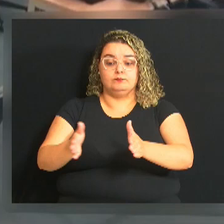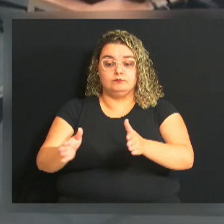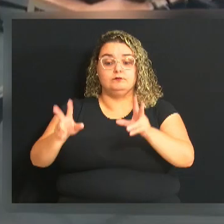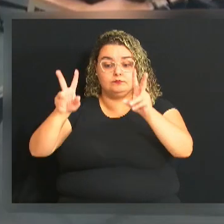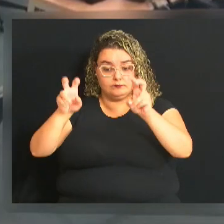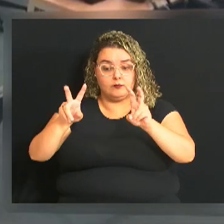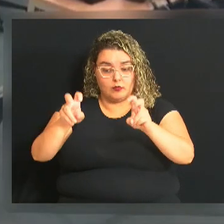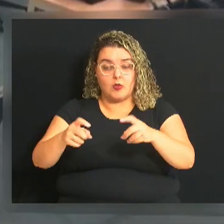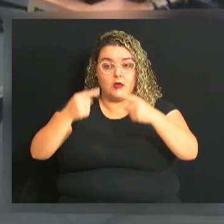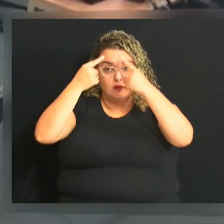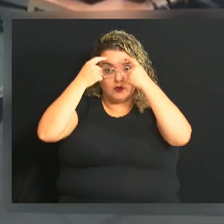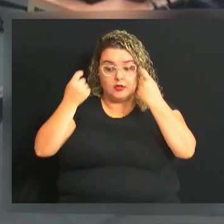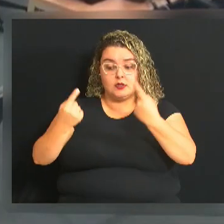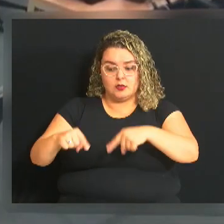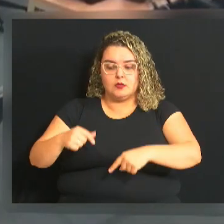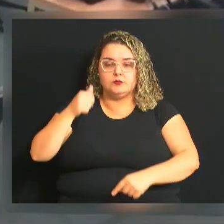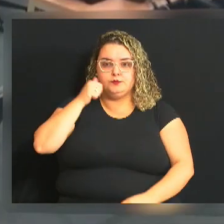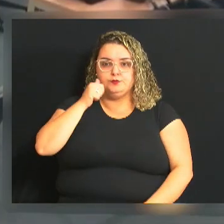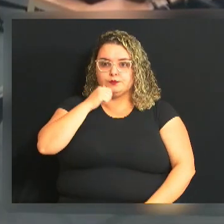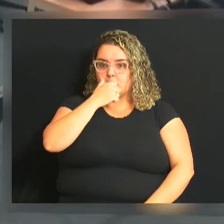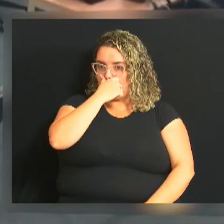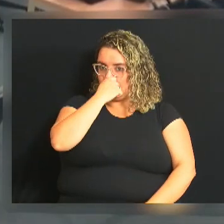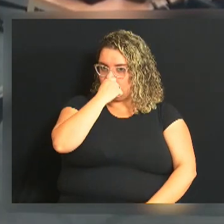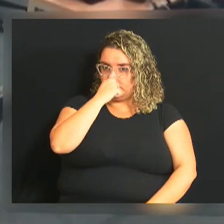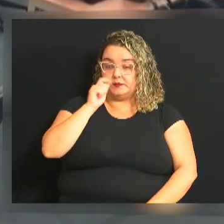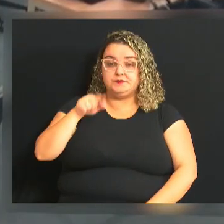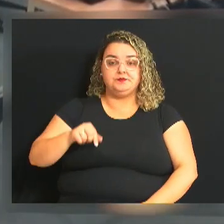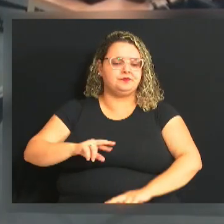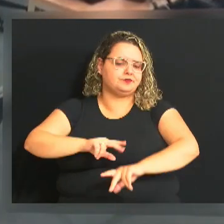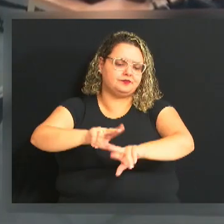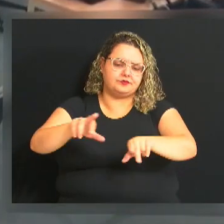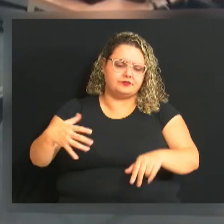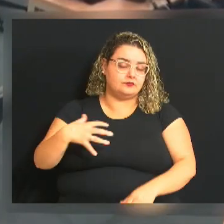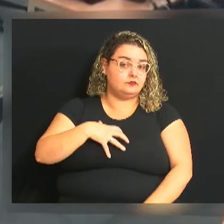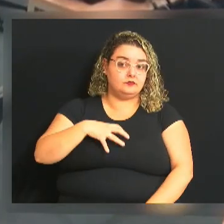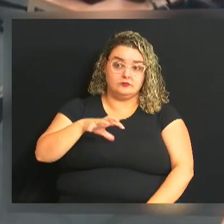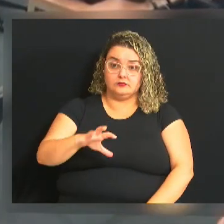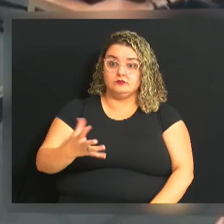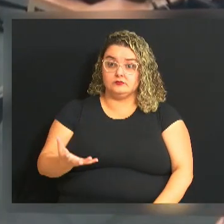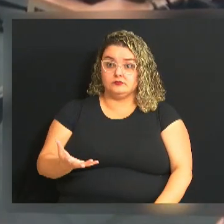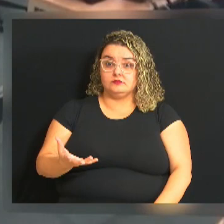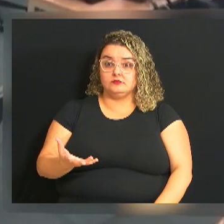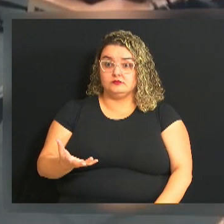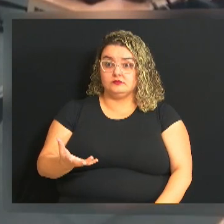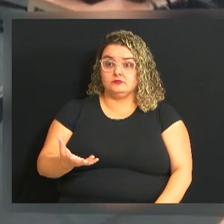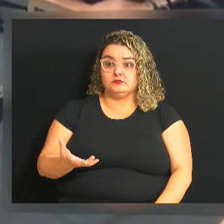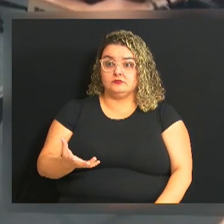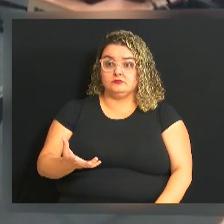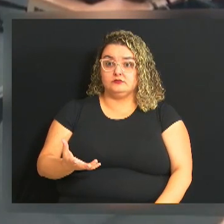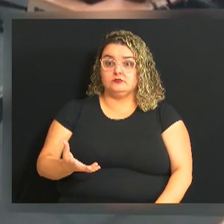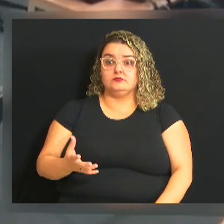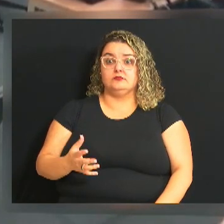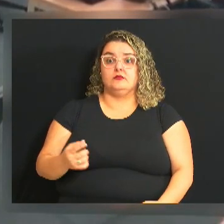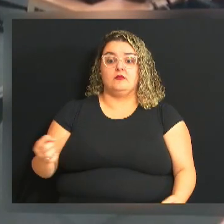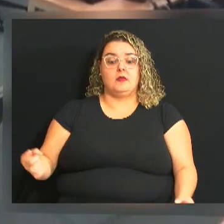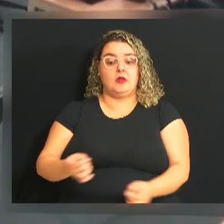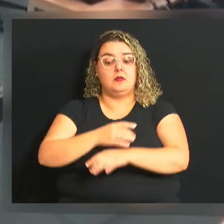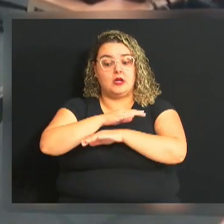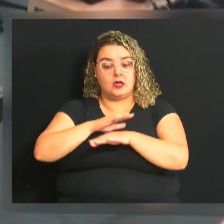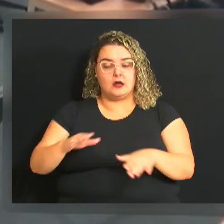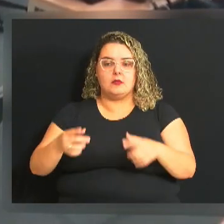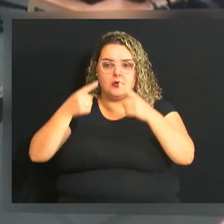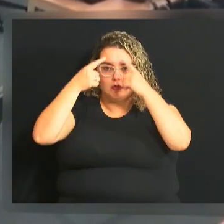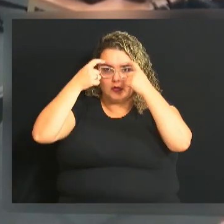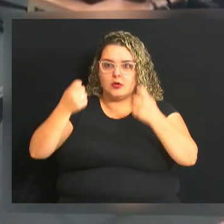violência contra a mulher. E é fundamental de diferentes maneiras, e esse combate que o homem